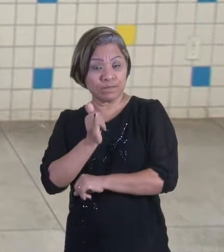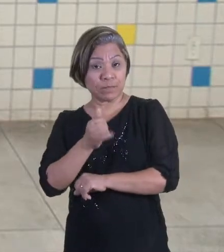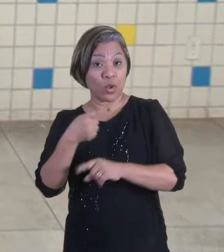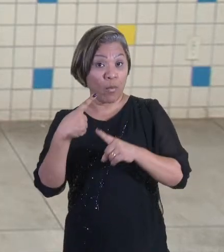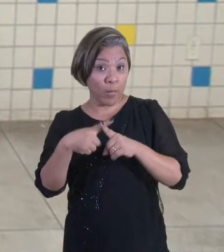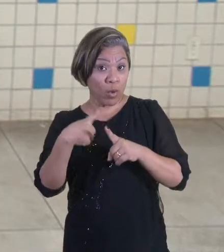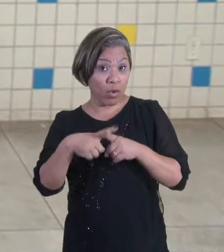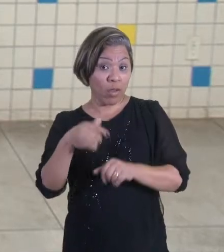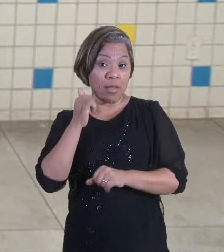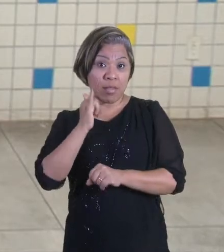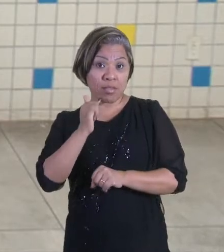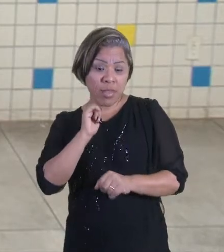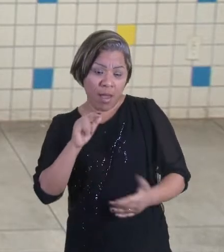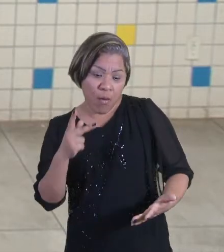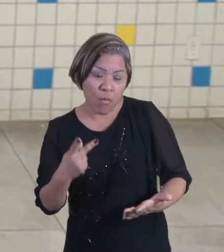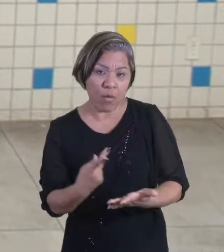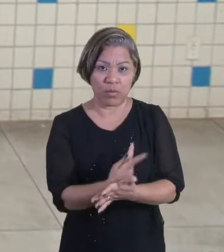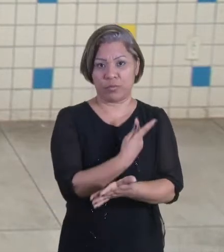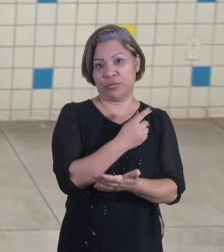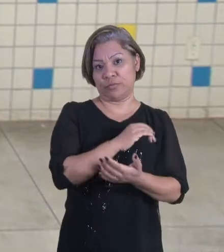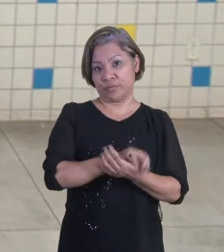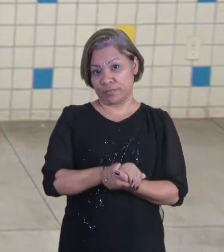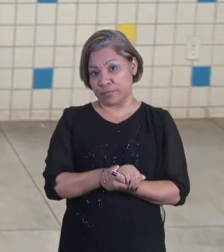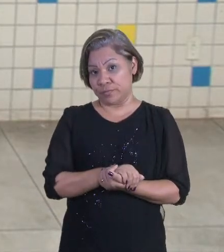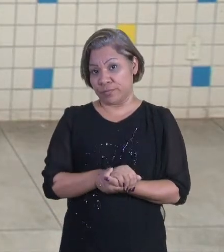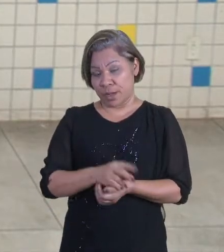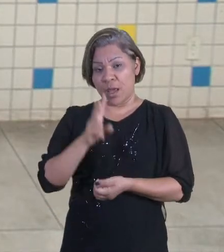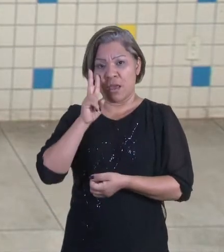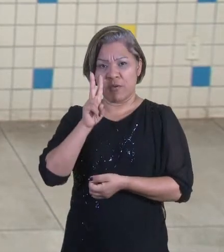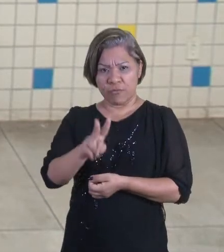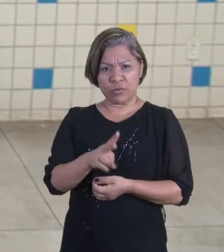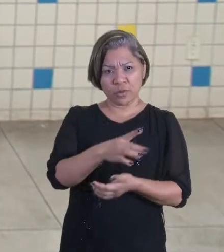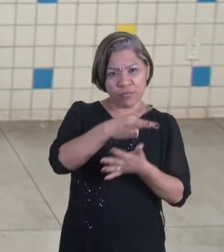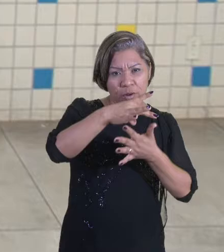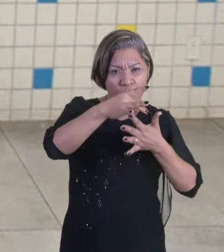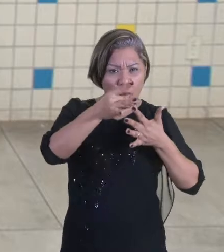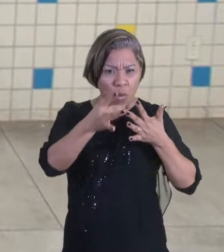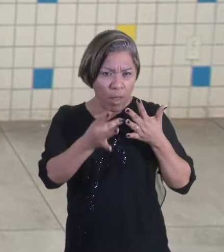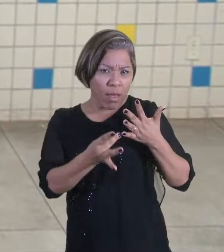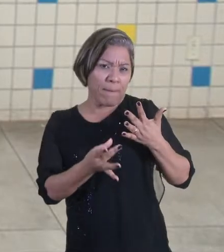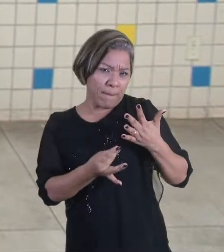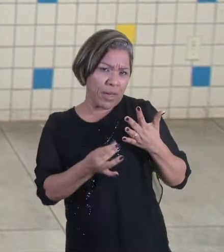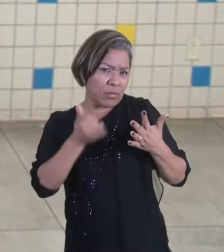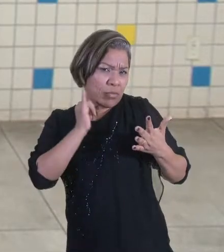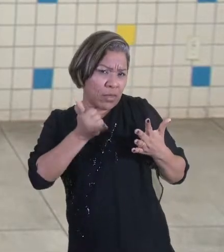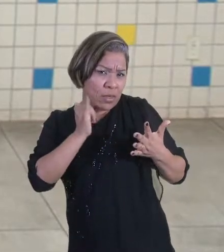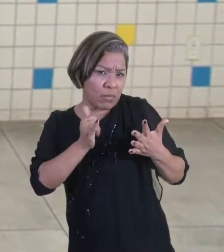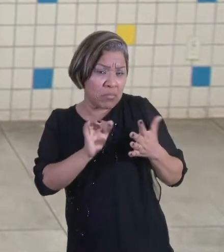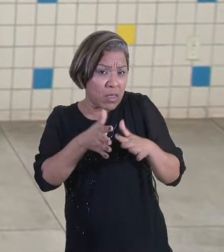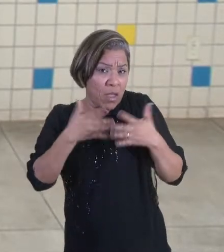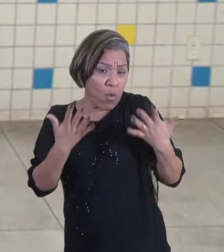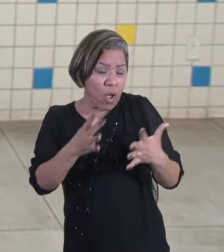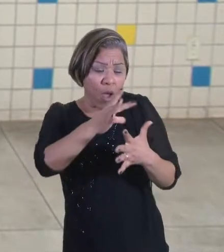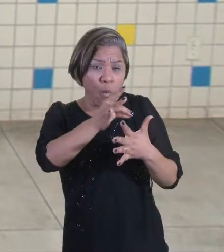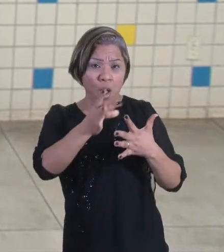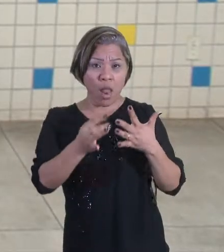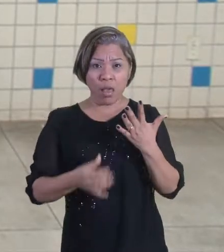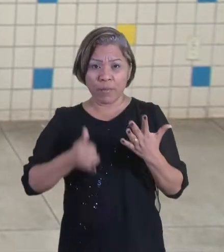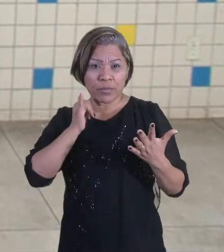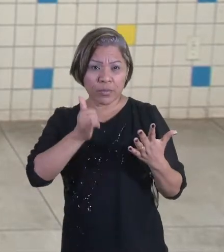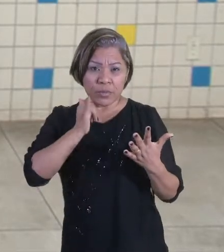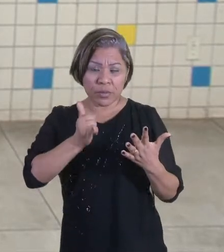narra um acontecimento, né? E vocês lembram daqueles elementos de uma narrativa? Quais são aqueles elementos que possuem a